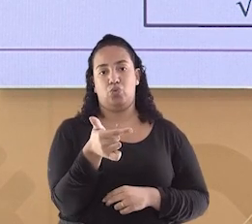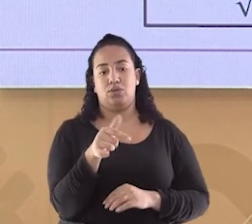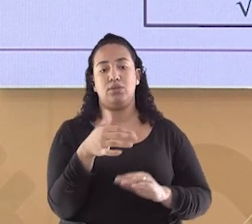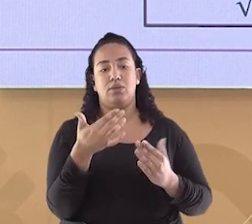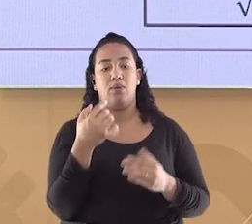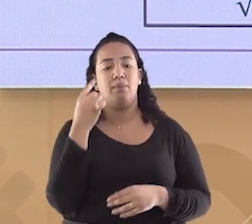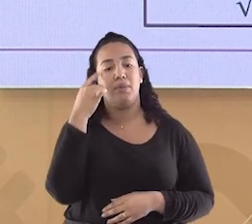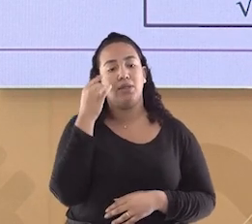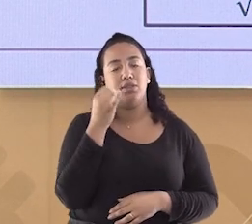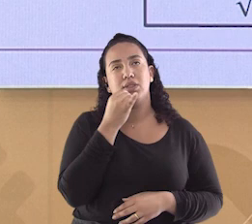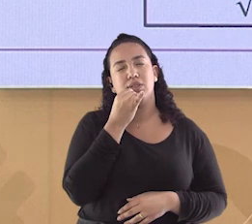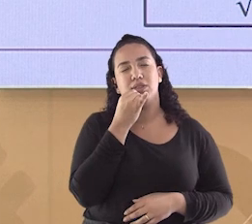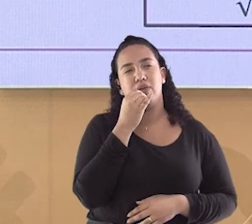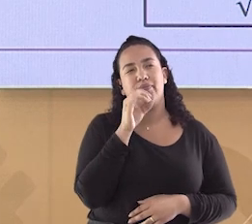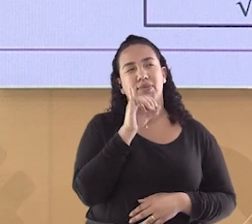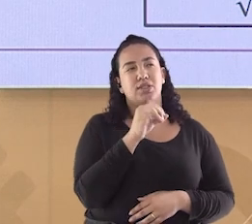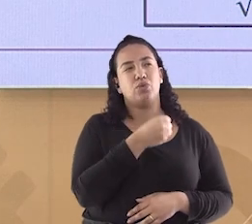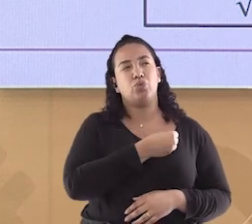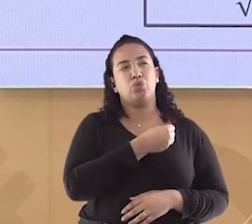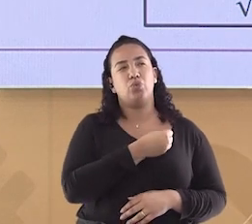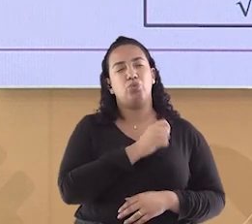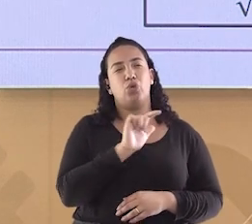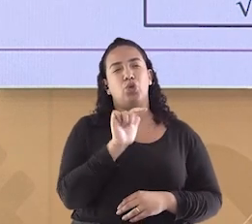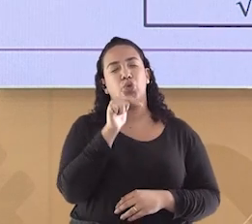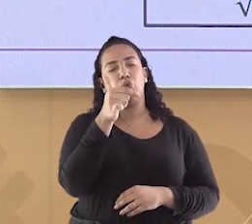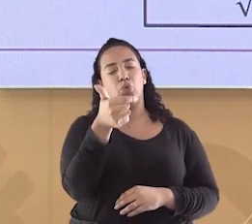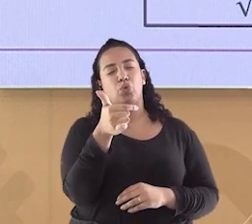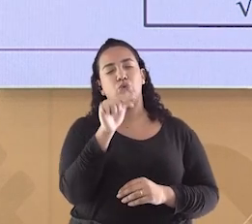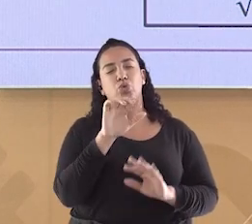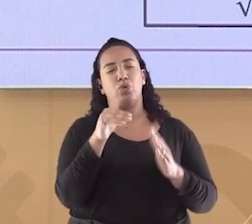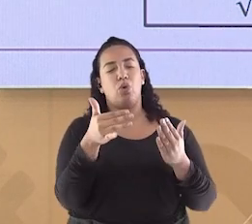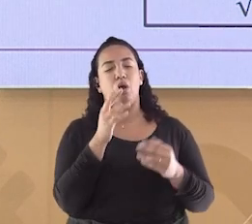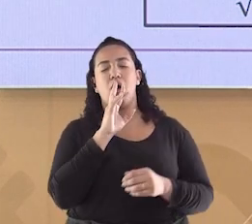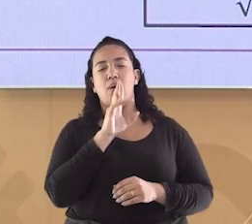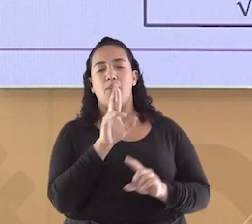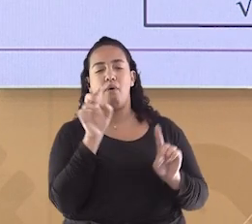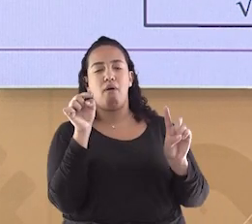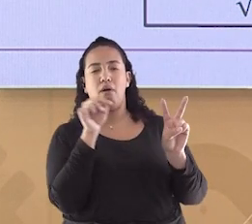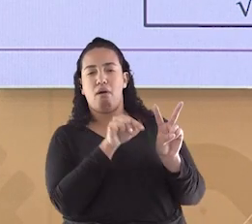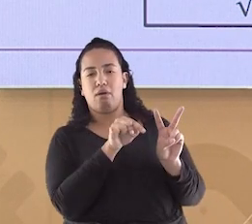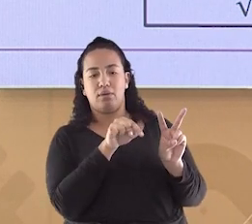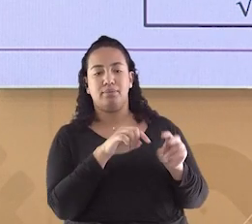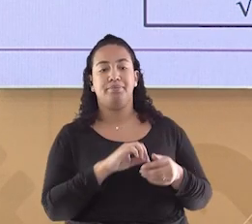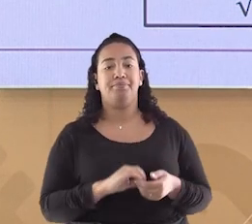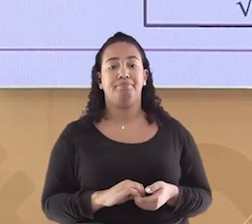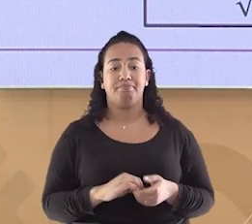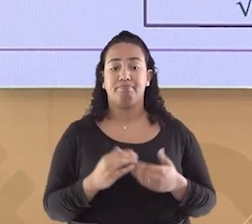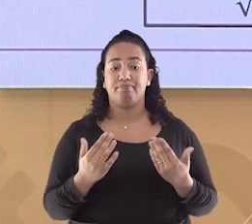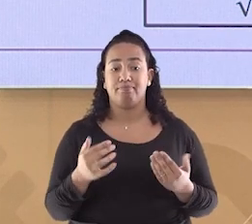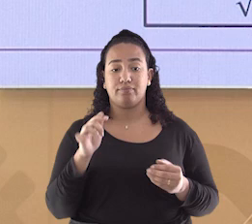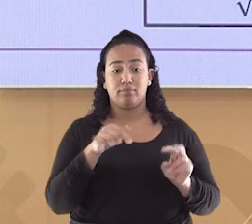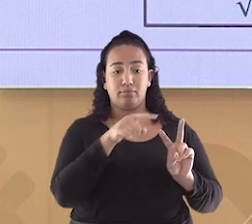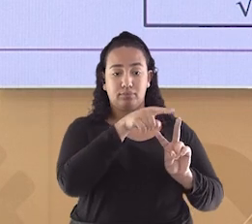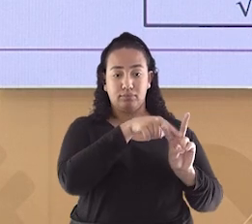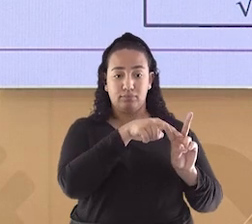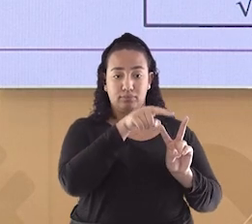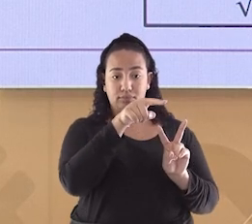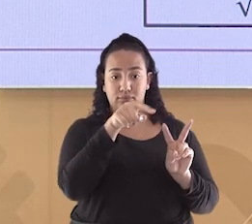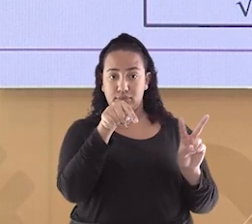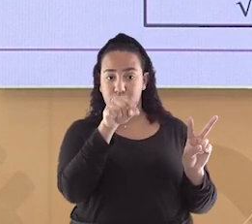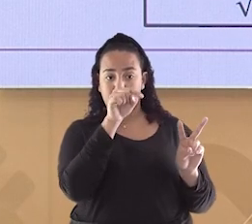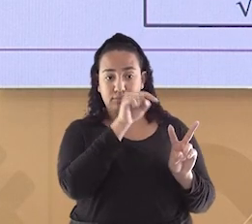2, se resulta no radicando. Especificamente no caso da raiz quadrada, não